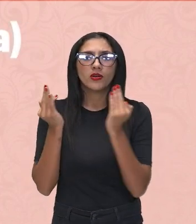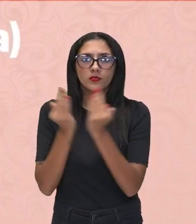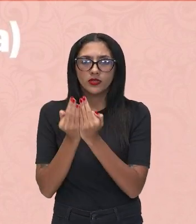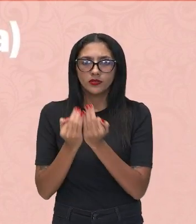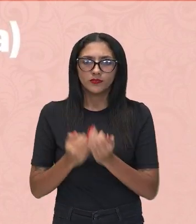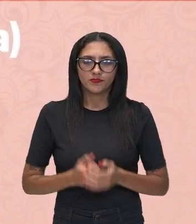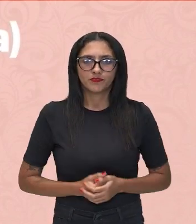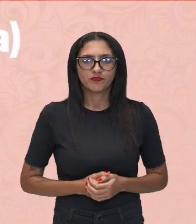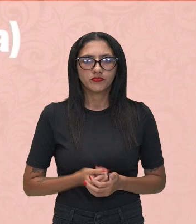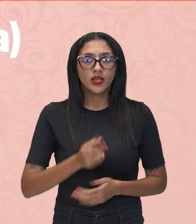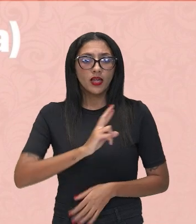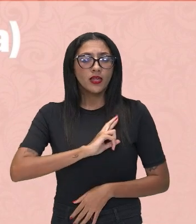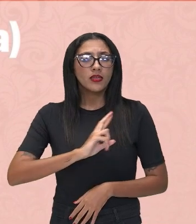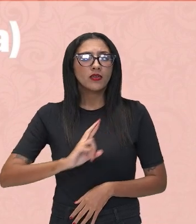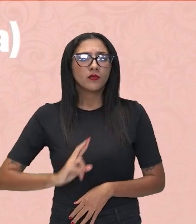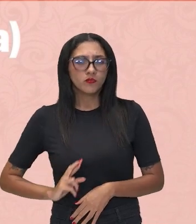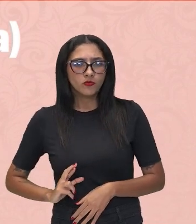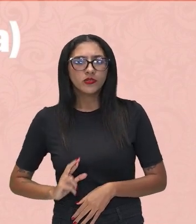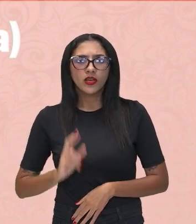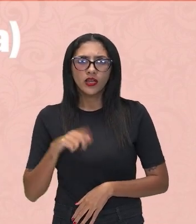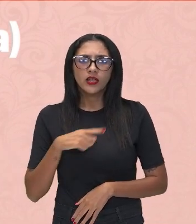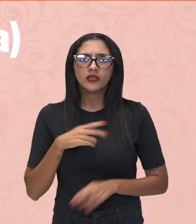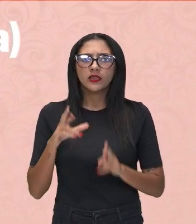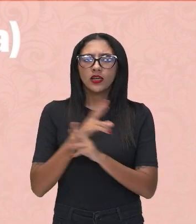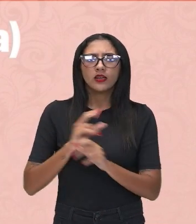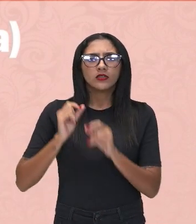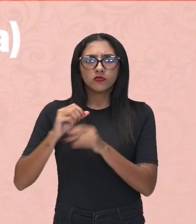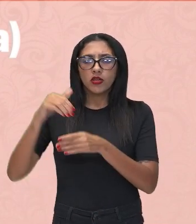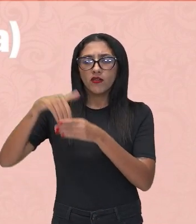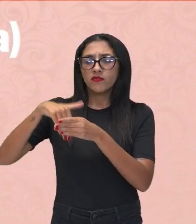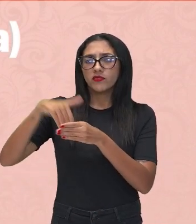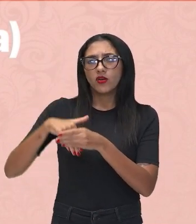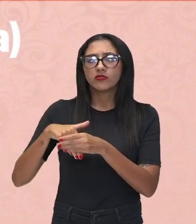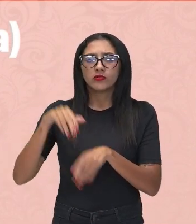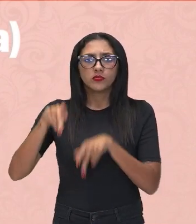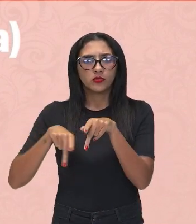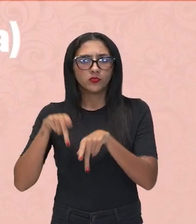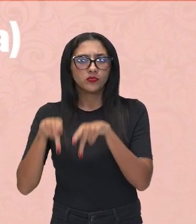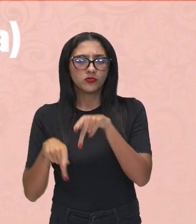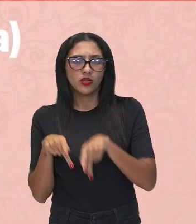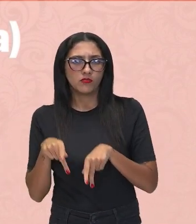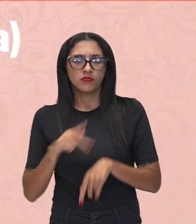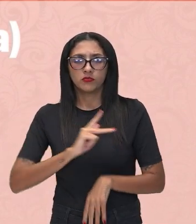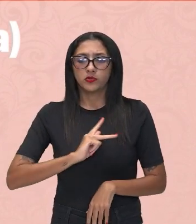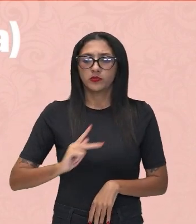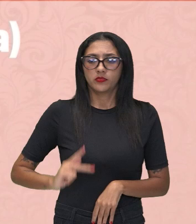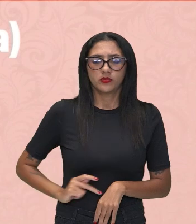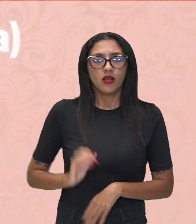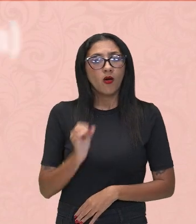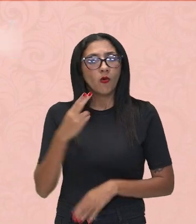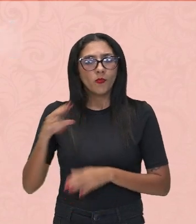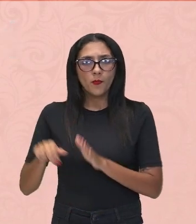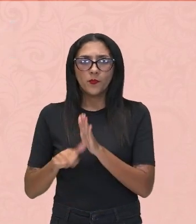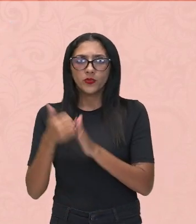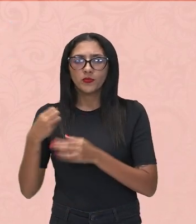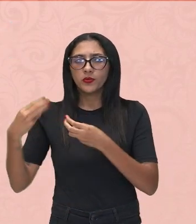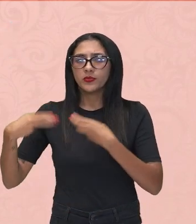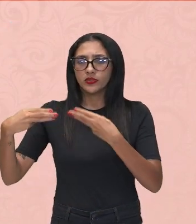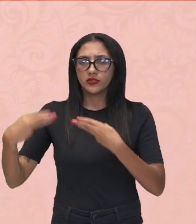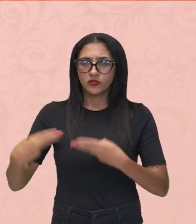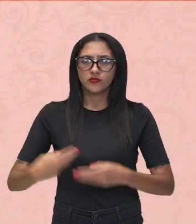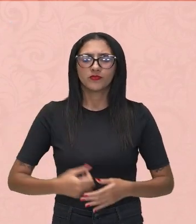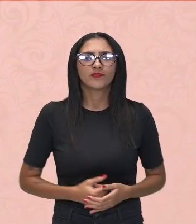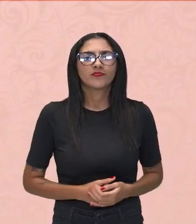Na república, o poder é adquirido através de eleições e pode ser presidencialista ou parlamentarista. Na